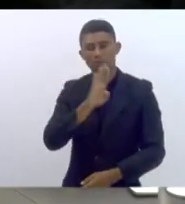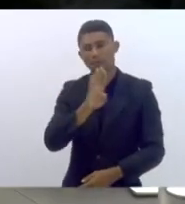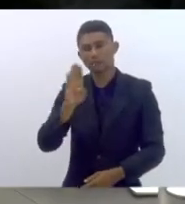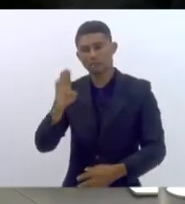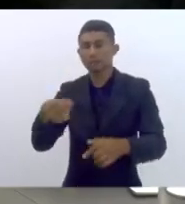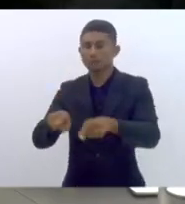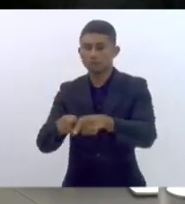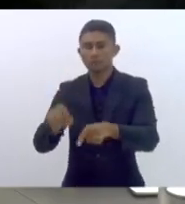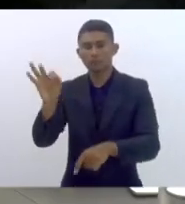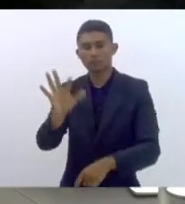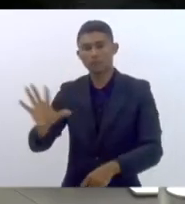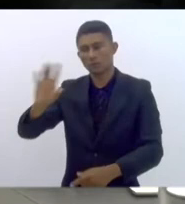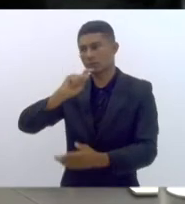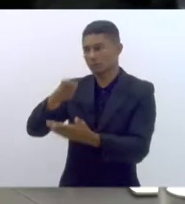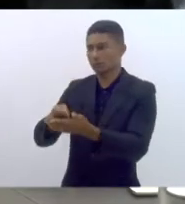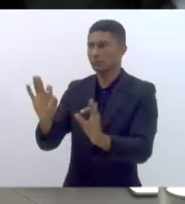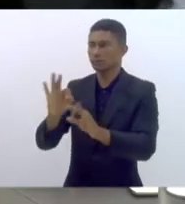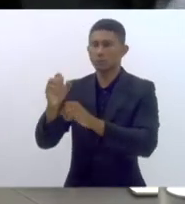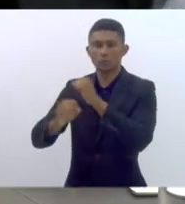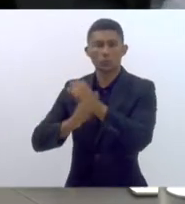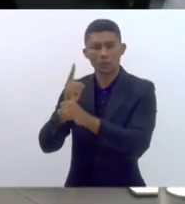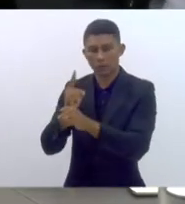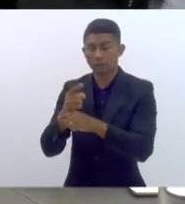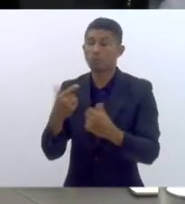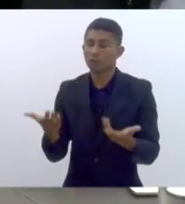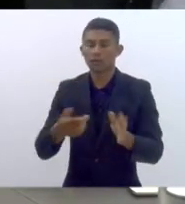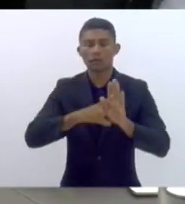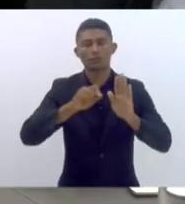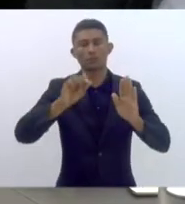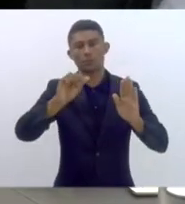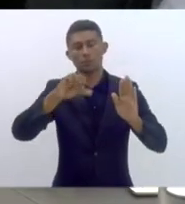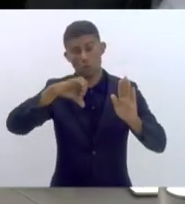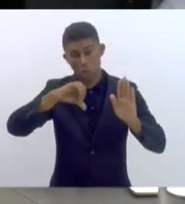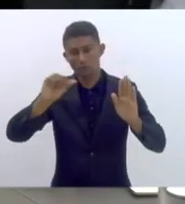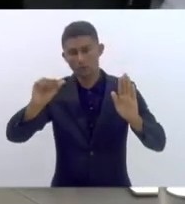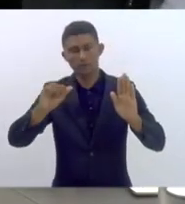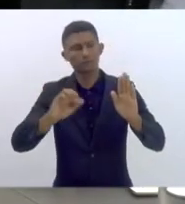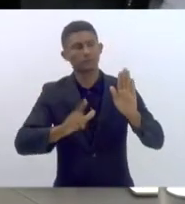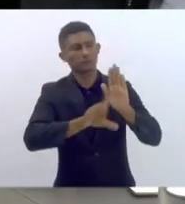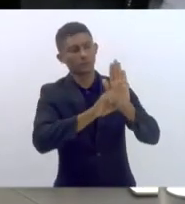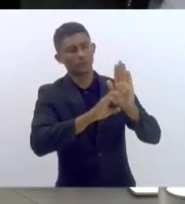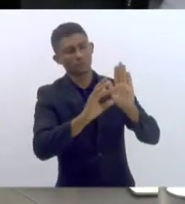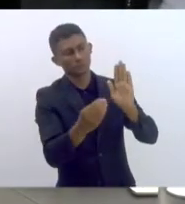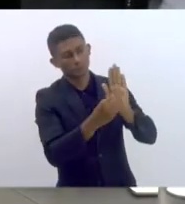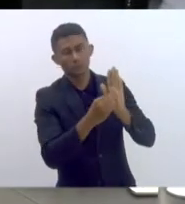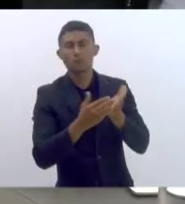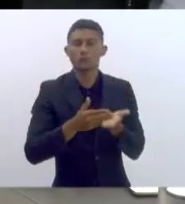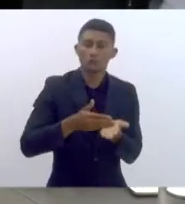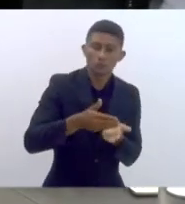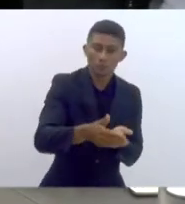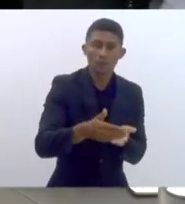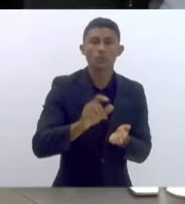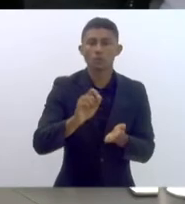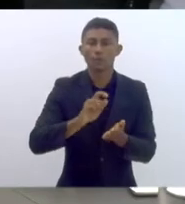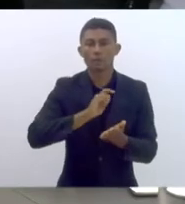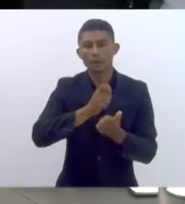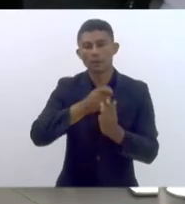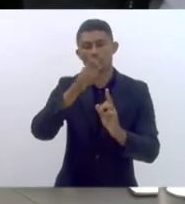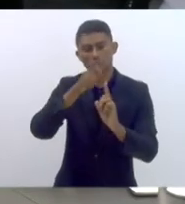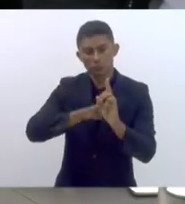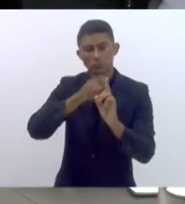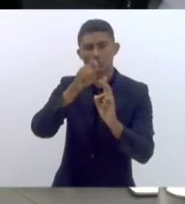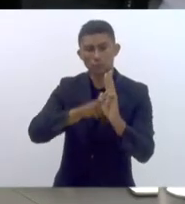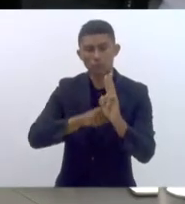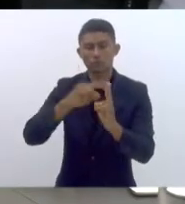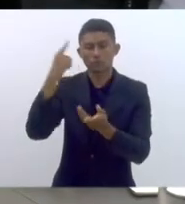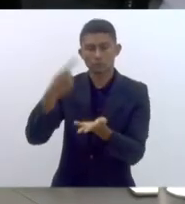União. Mas o artigo 9A, a lei prevê que inicia-se o pagamento 2 meses após a assinatura, a